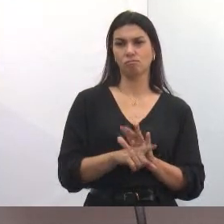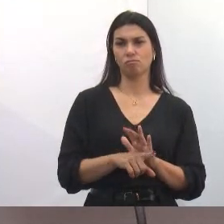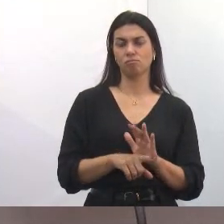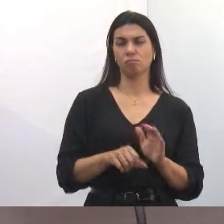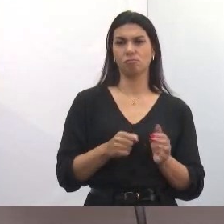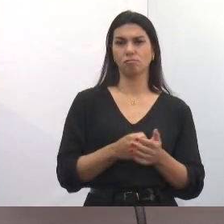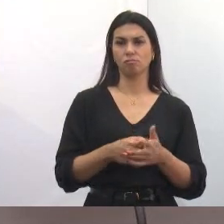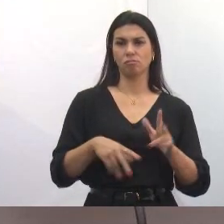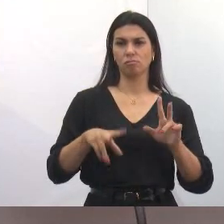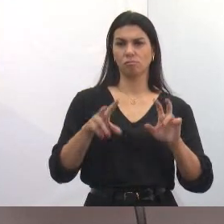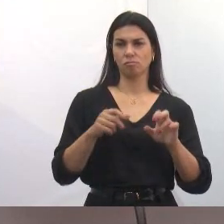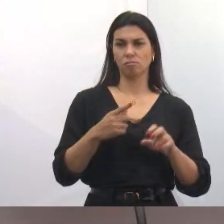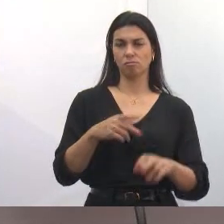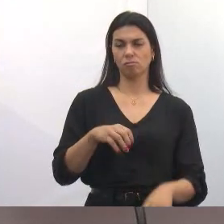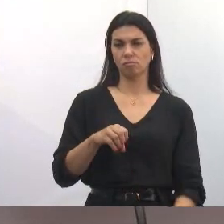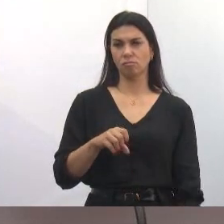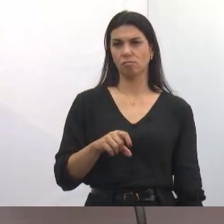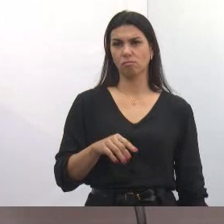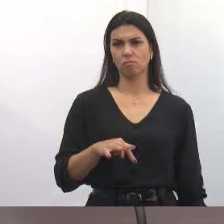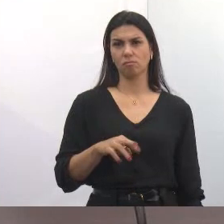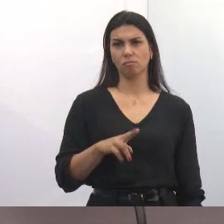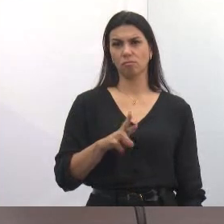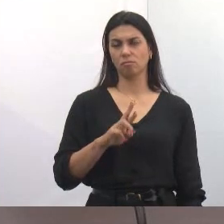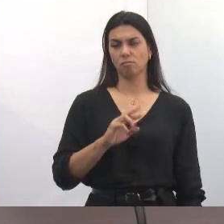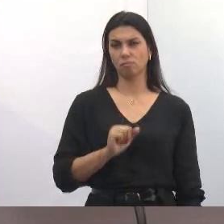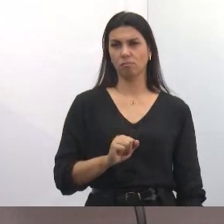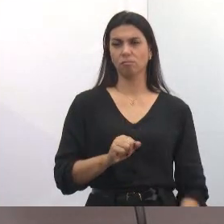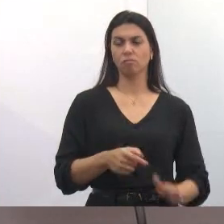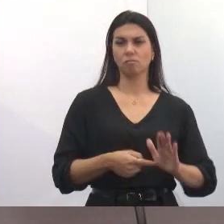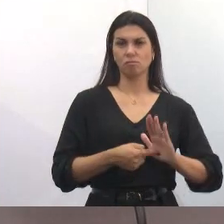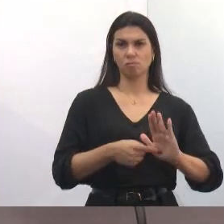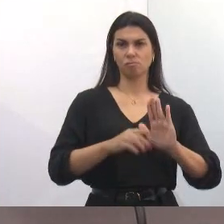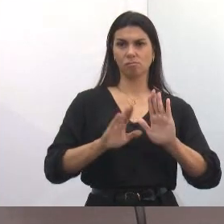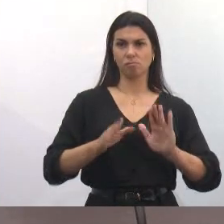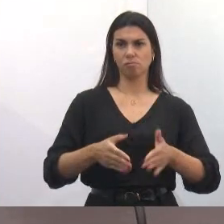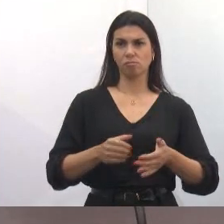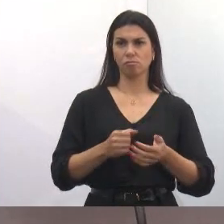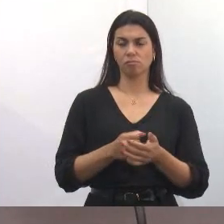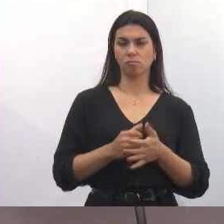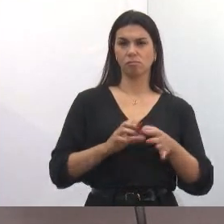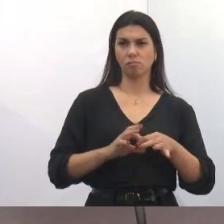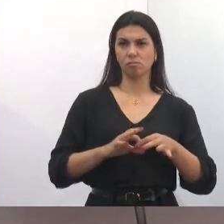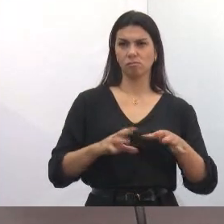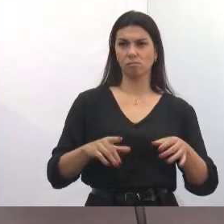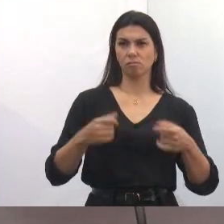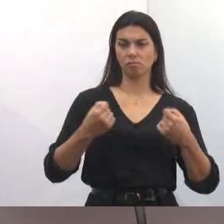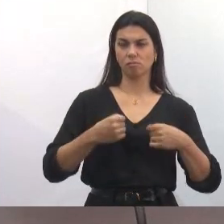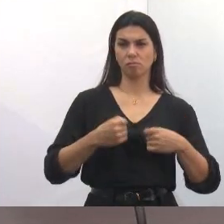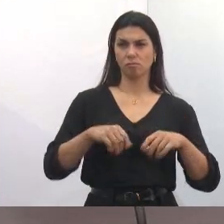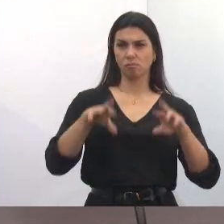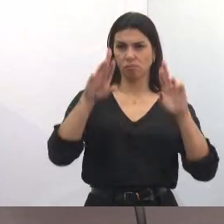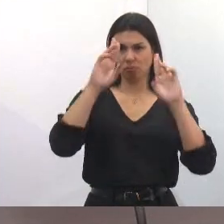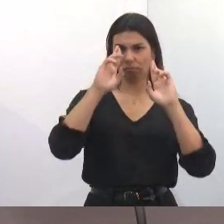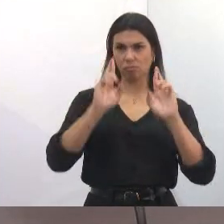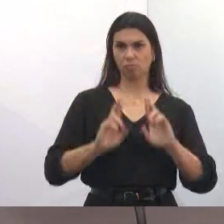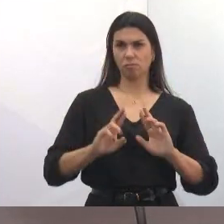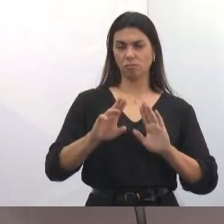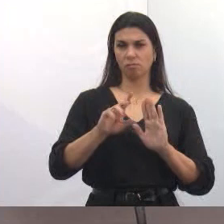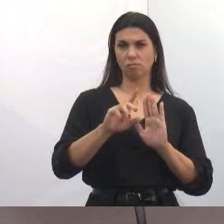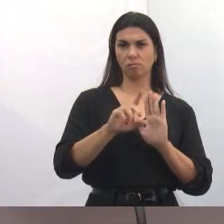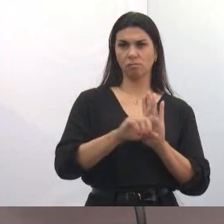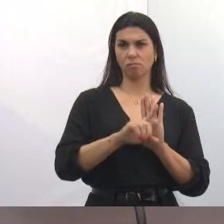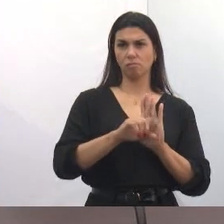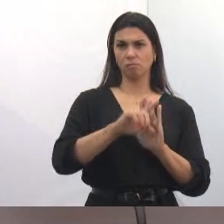Código de Normas e Posturas está sendo aplicada. As autorizações emitidas mencionam a necessidade de respeitar a ordem pública,